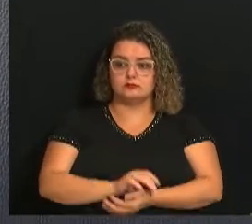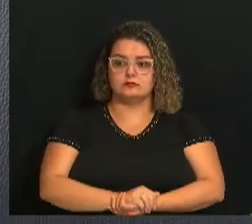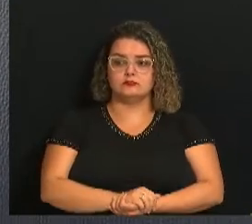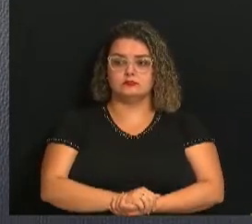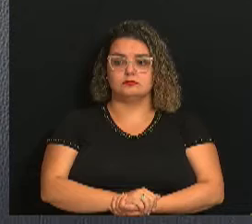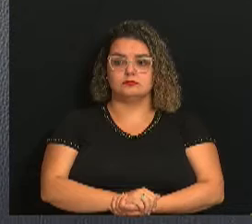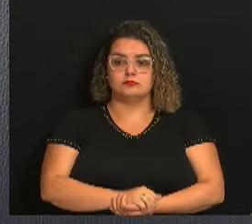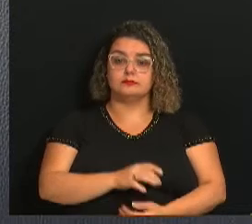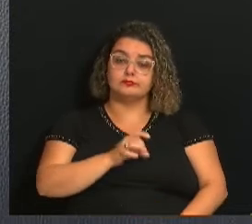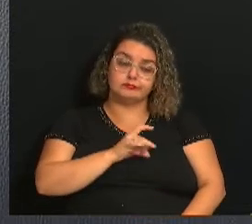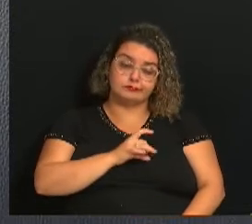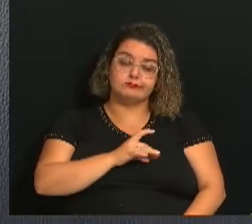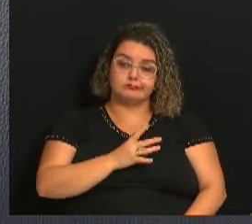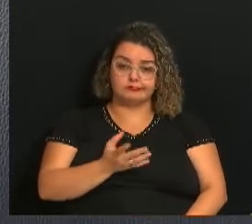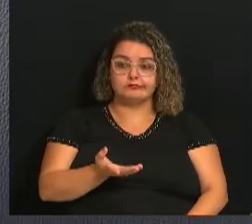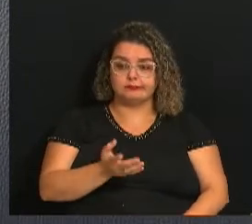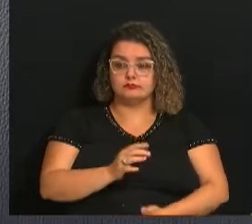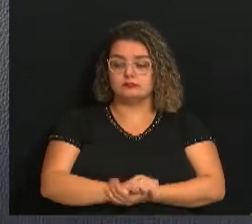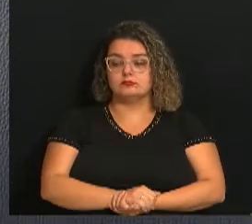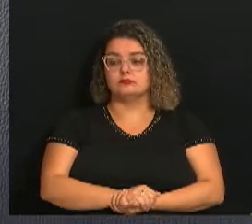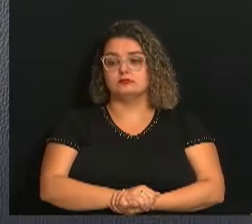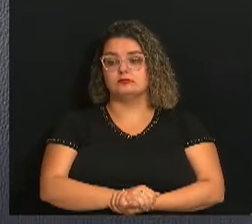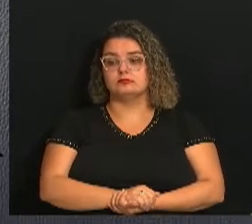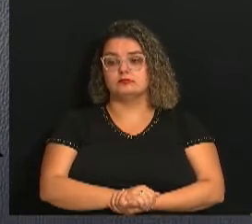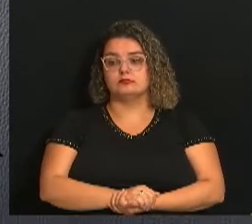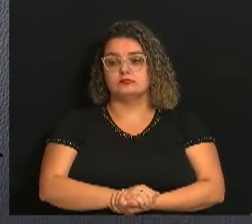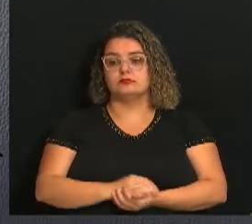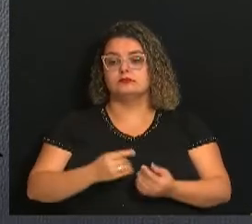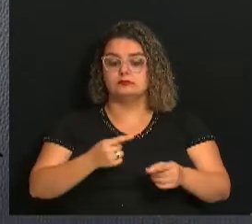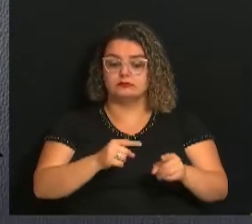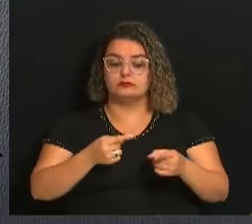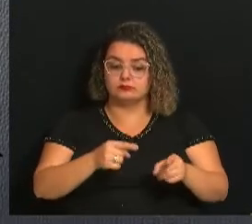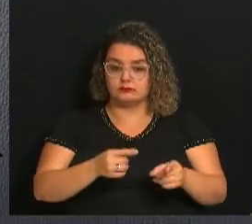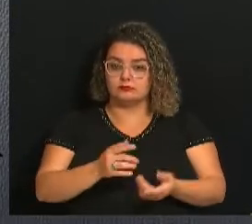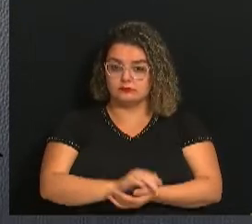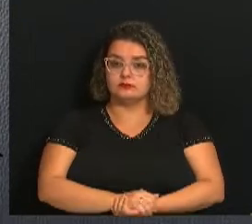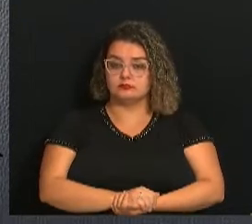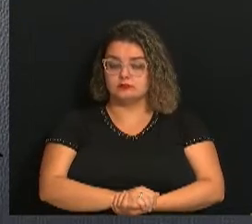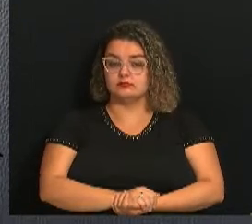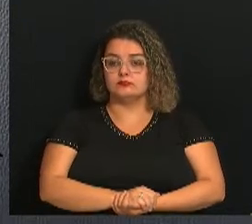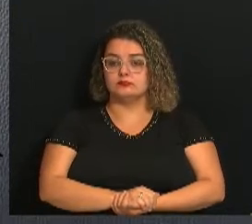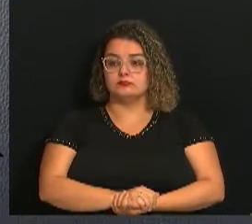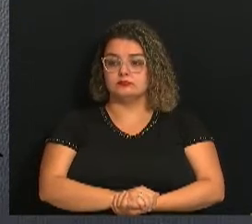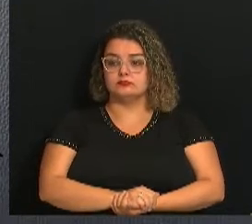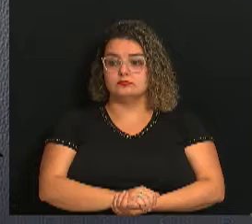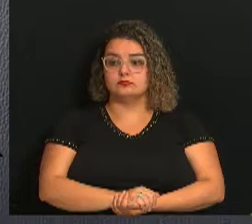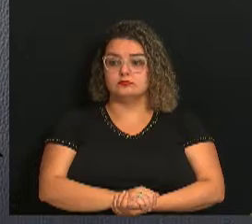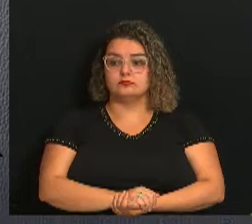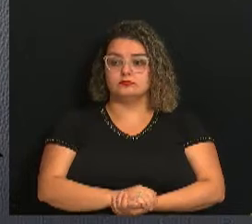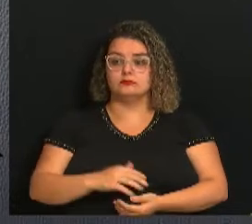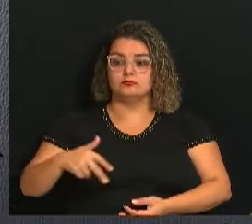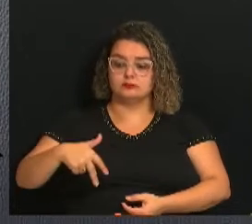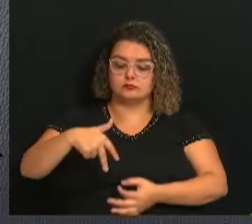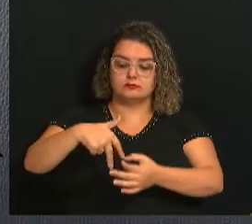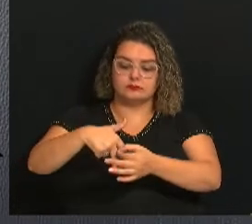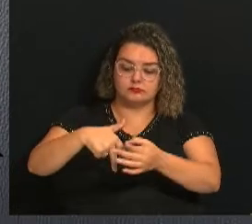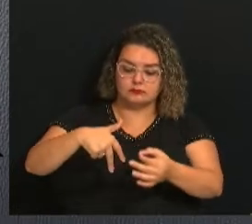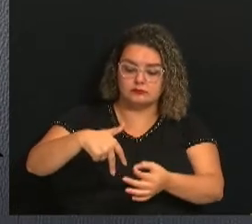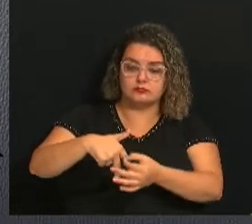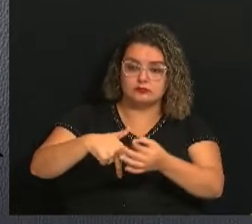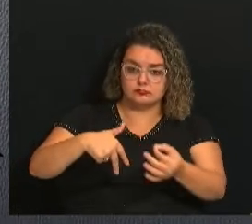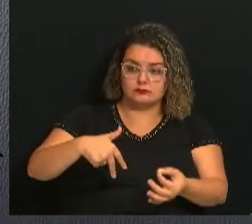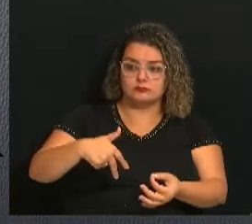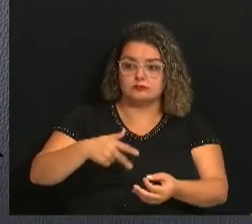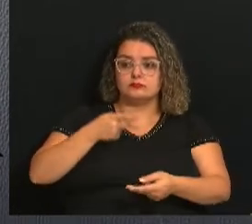né? Enfim, perseguição, que temem trazer aqui para nós, ter condição de